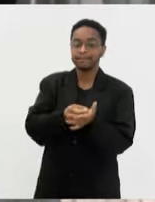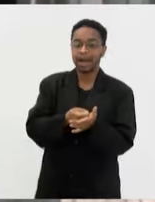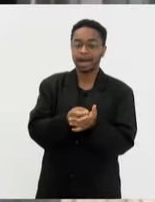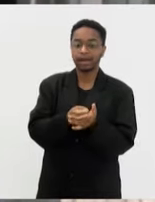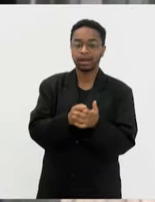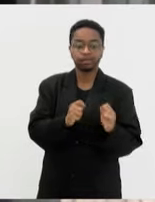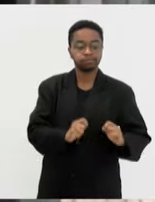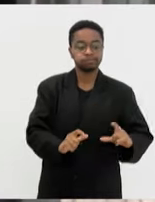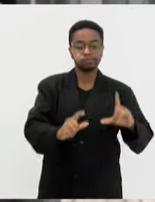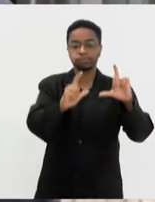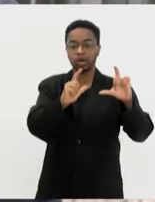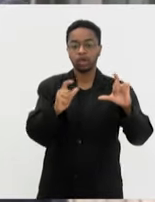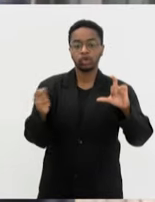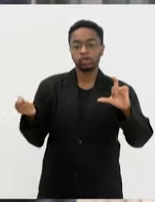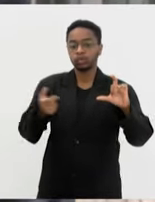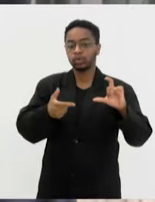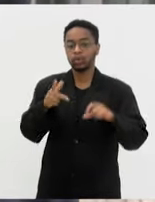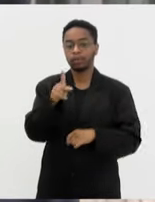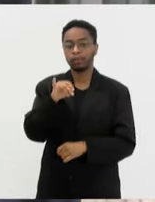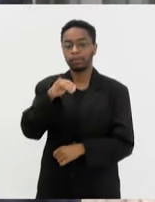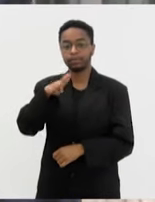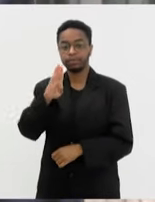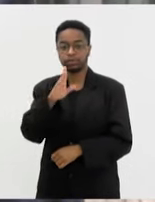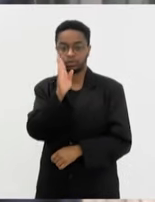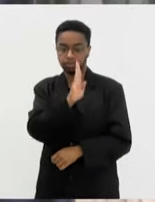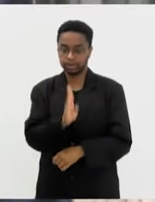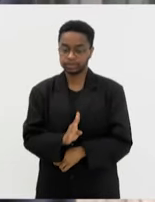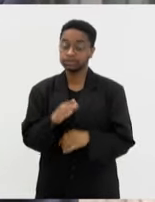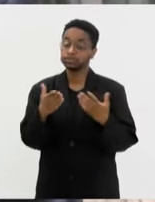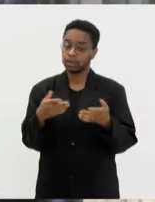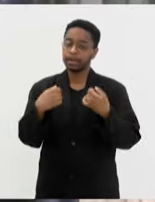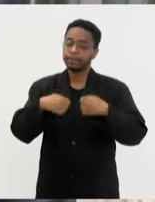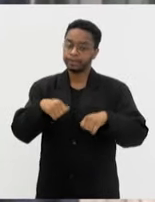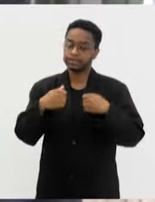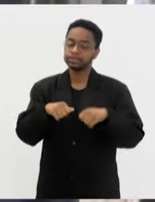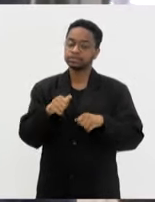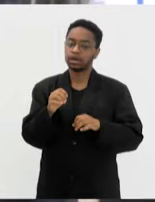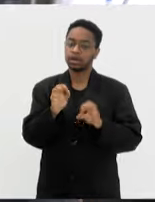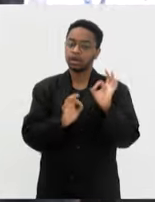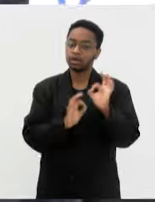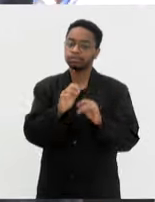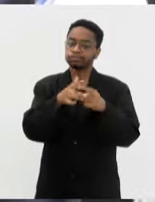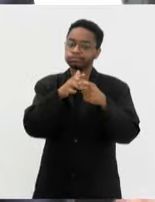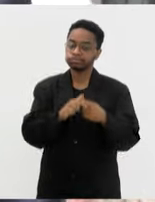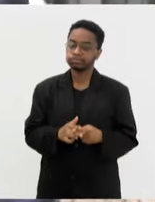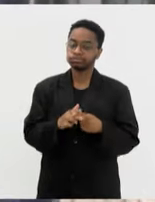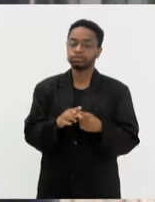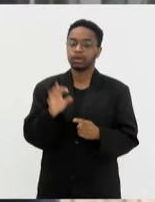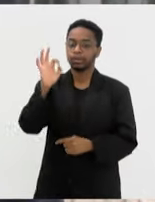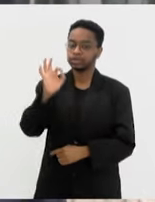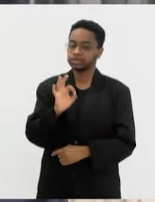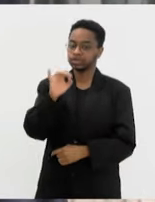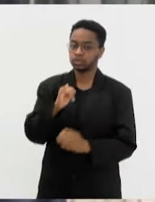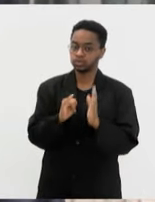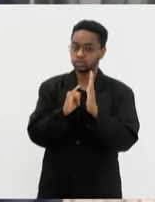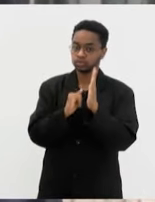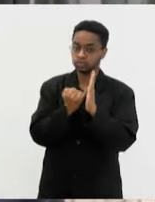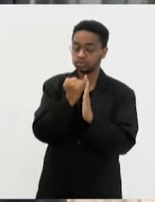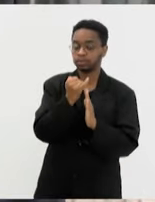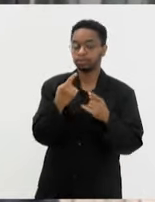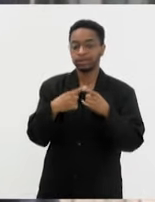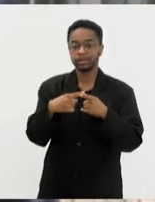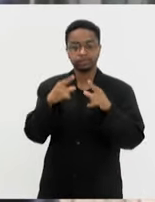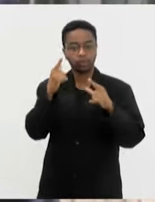do que o PIB nacional. A gente precisa rever essa alíquota de juros, porque automaticamente a gente diminui o serviço da